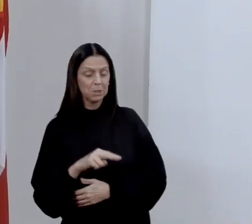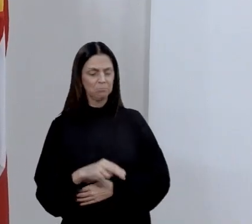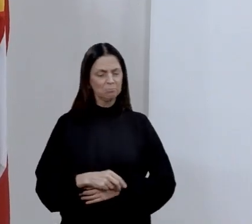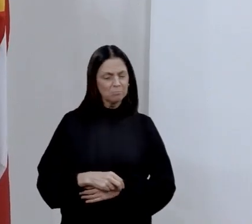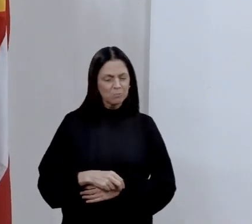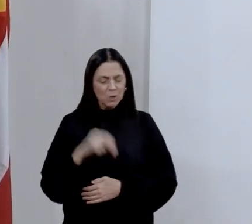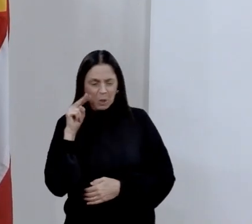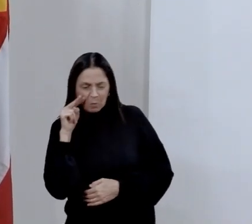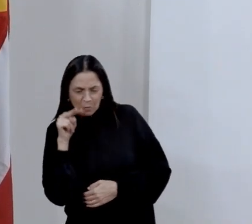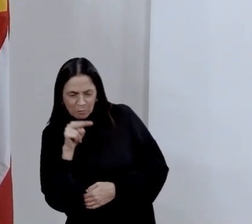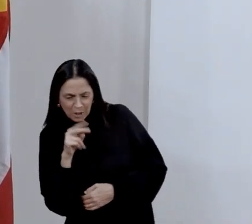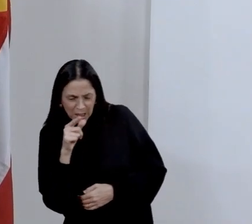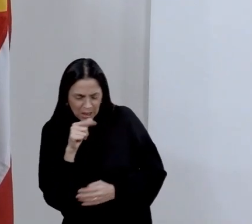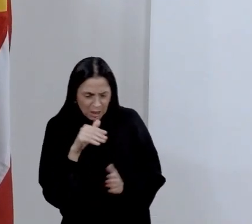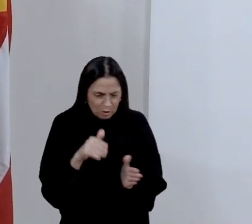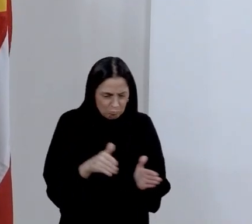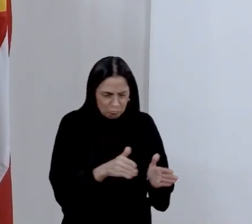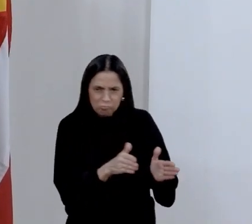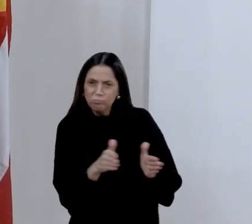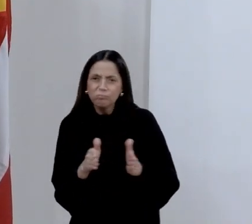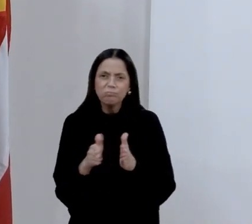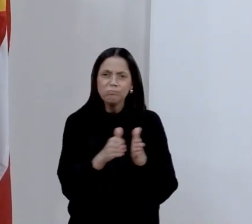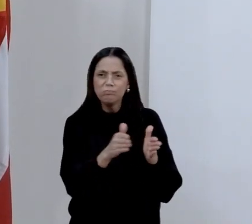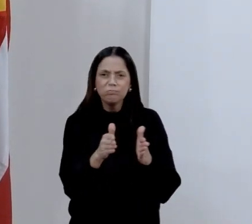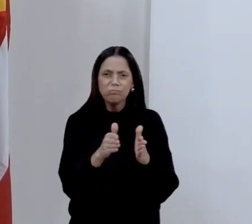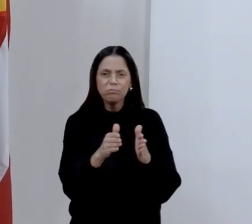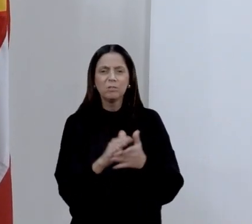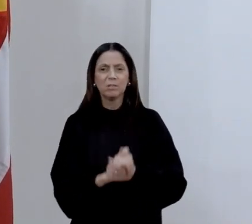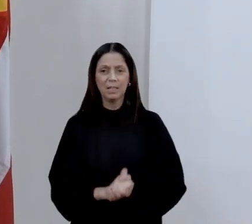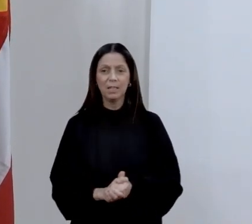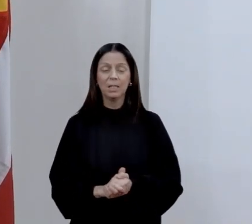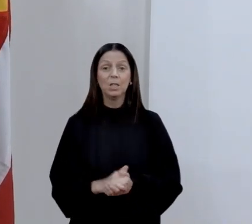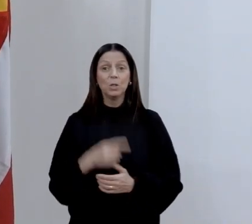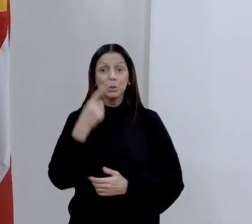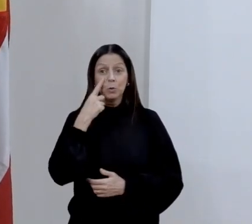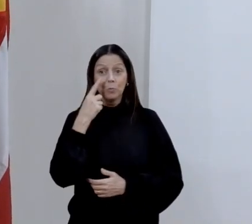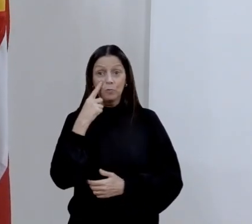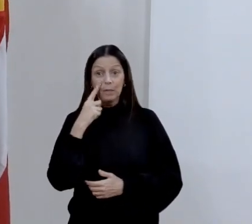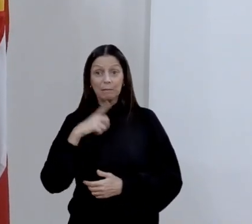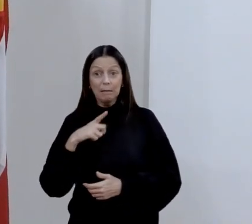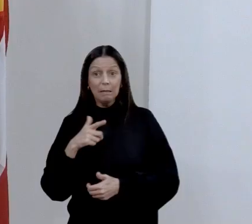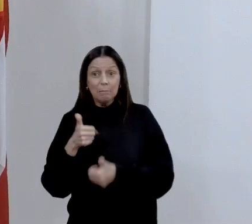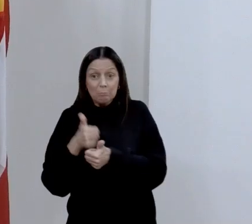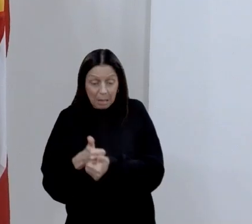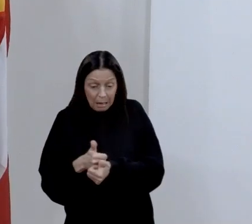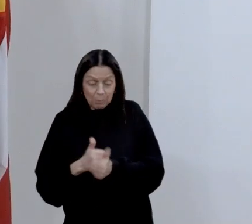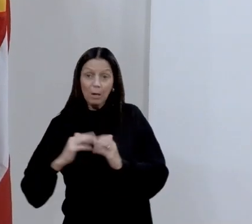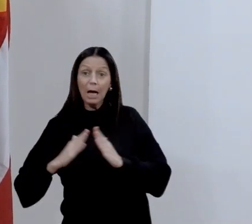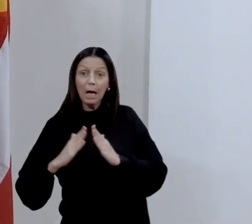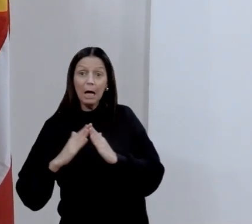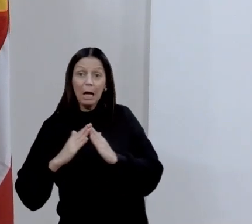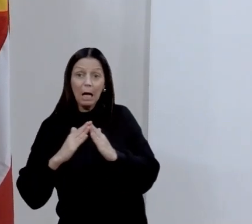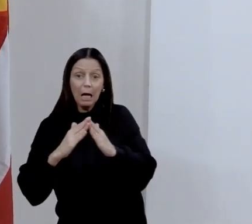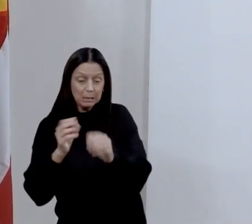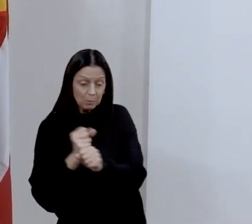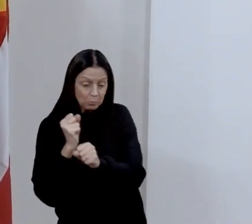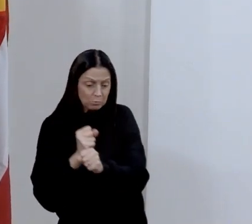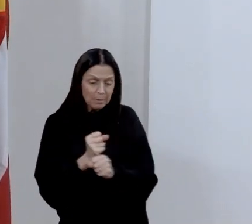existe mais em vários momentos, né? Existem casas avançando, casas que foram construídas em cima do Ribeirão,